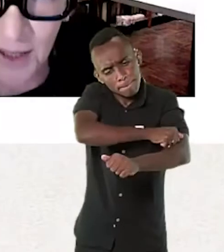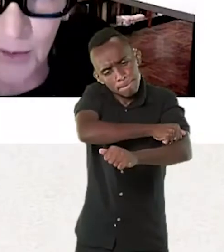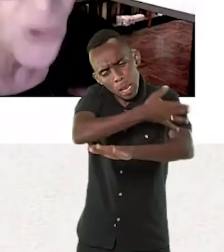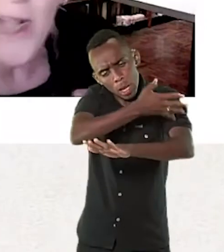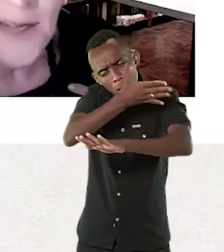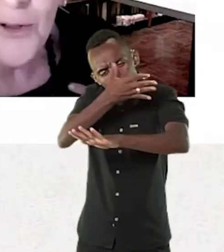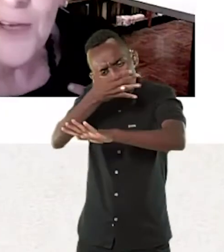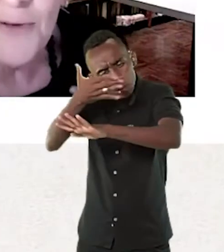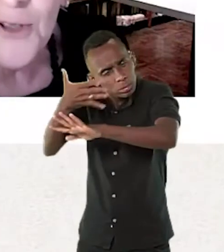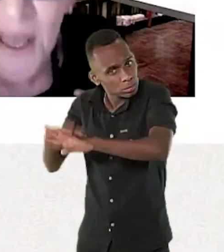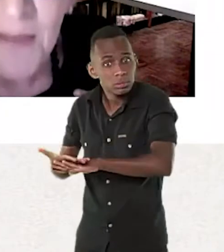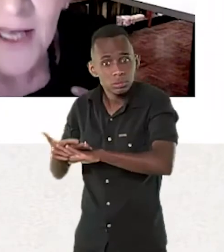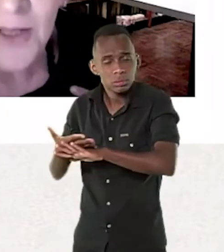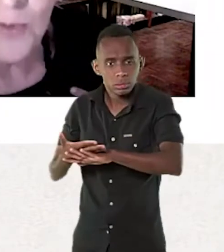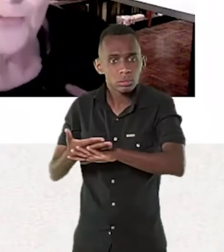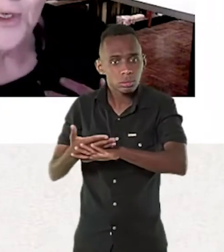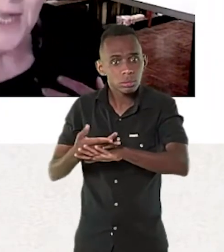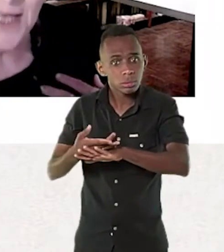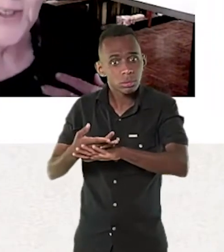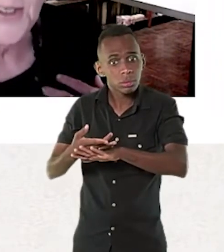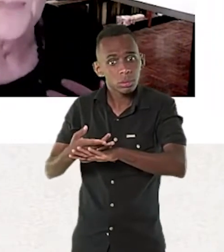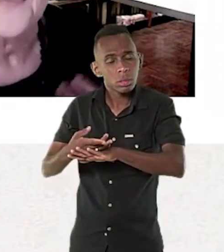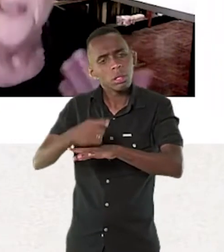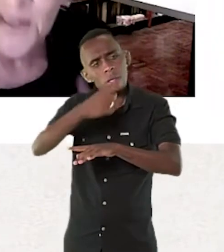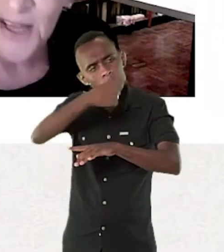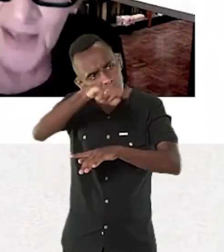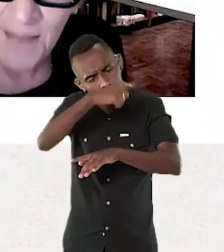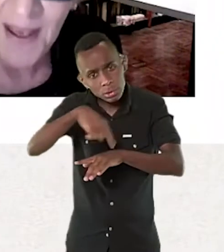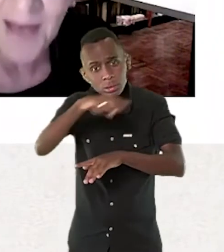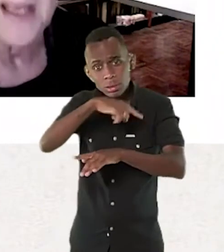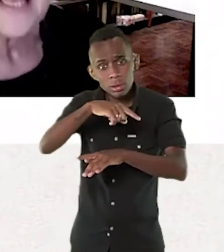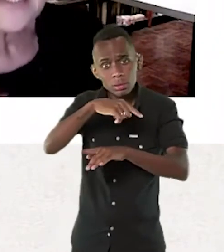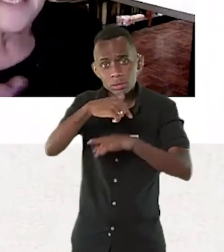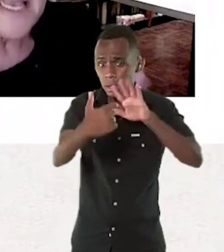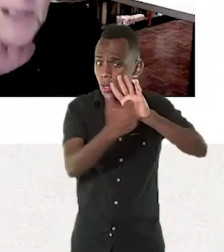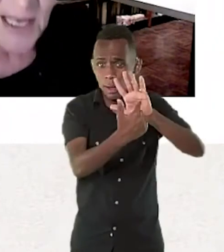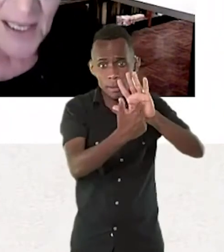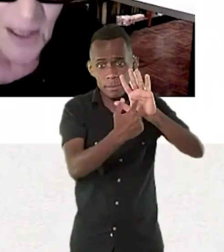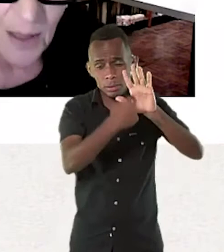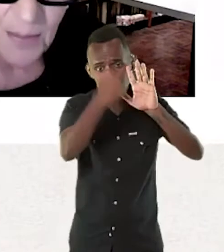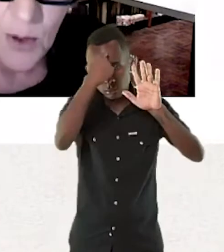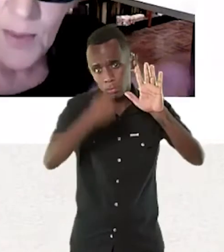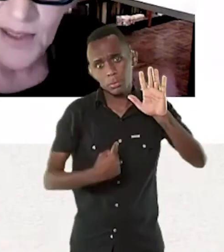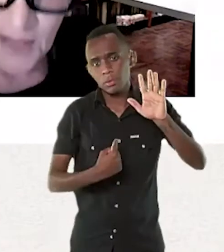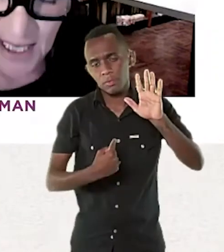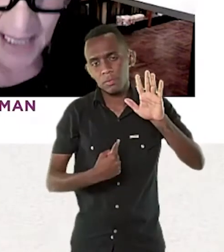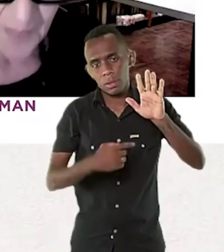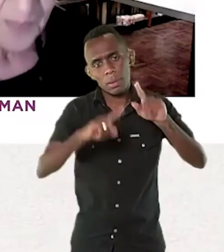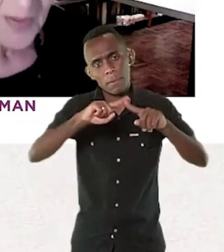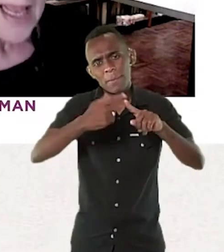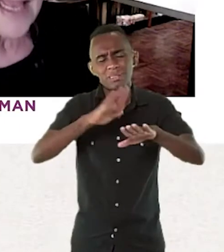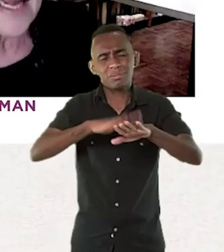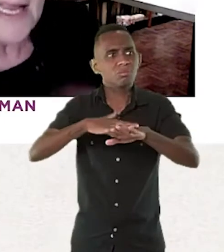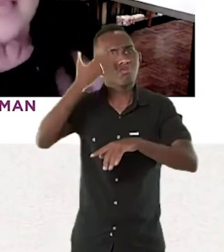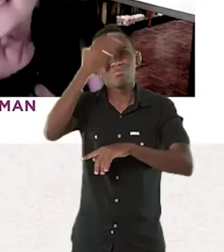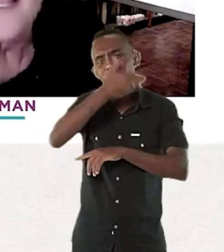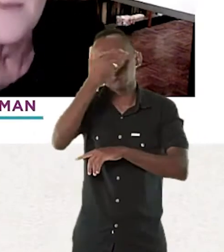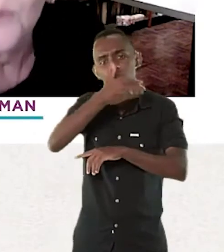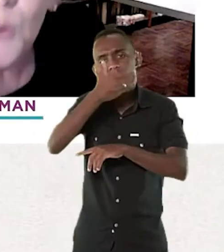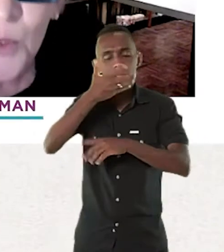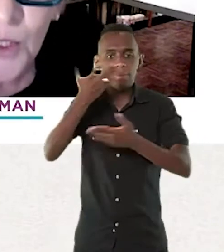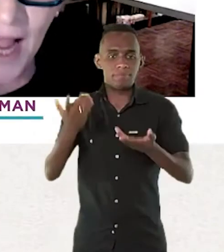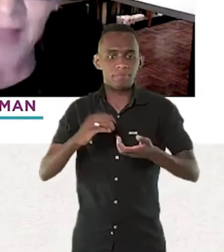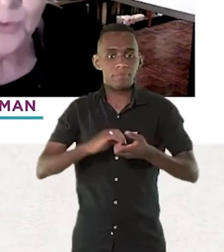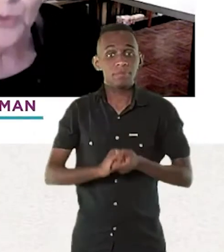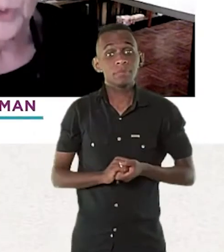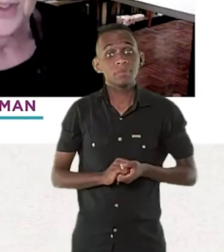a partir dos dados que você mesmo fornece sem saber. E essa questão da biometria, ela